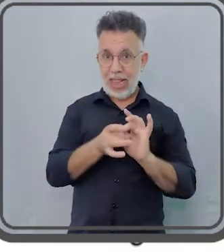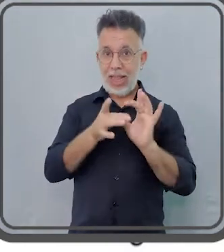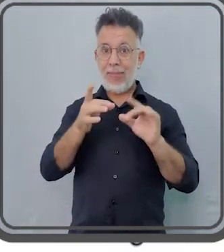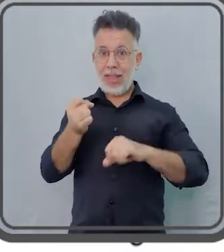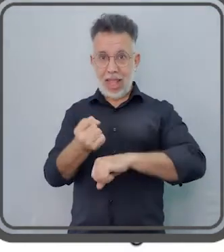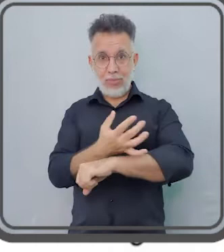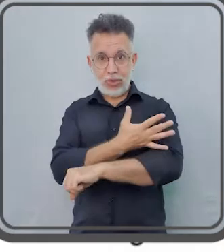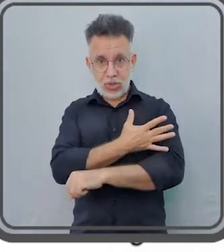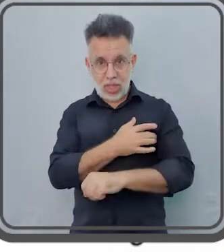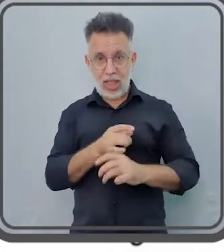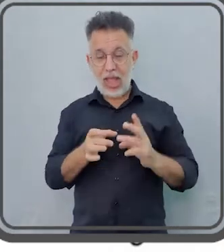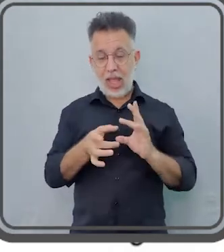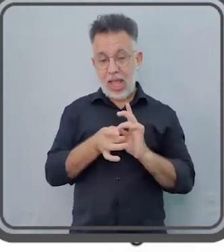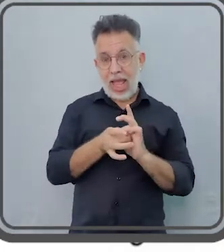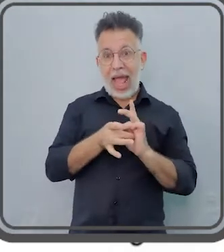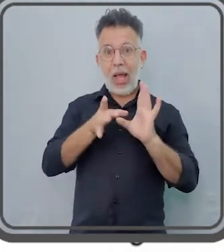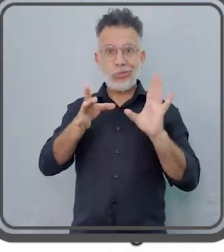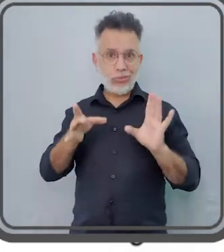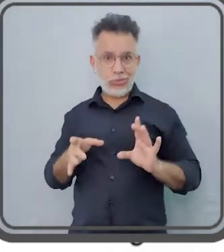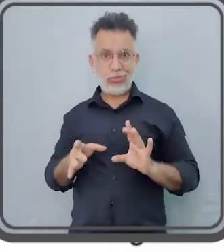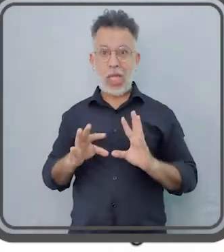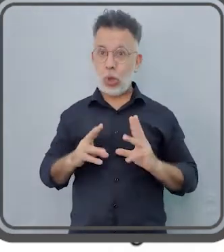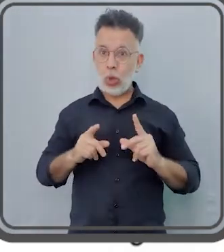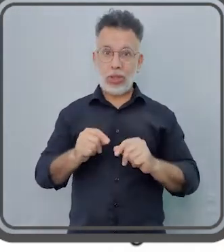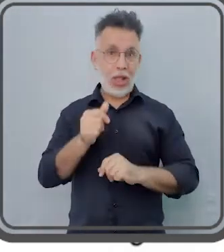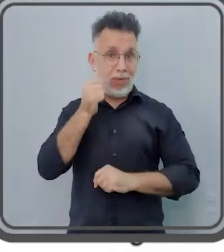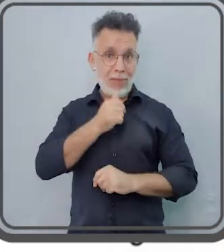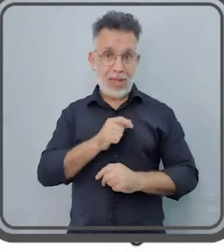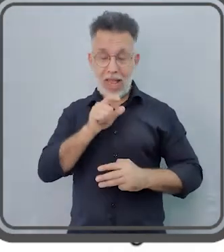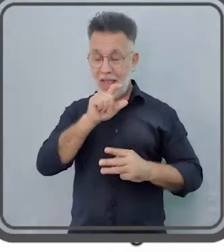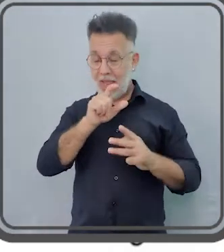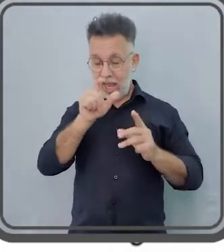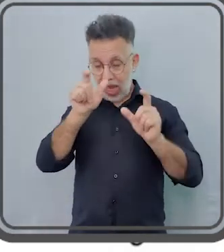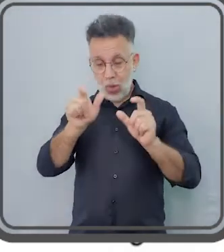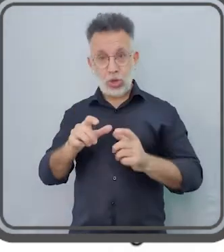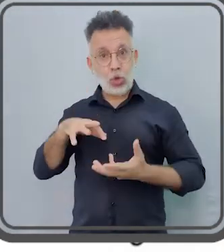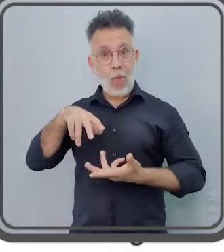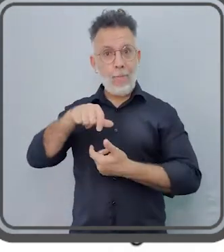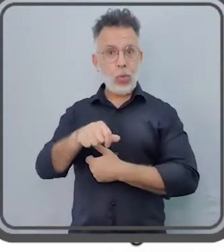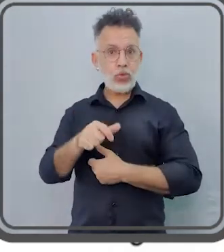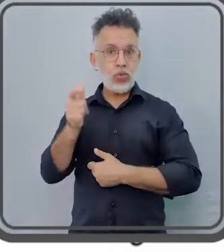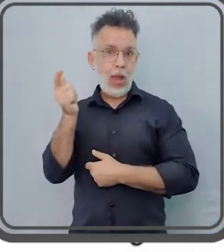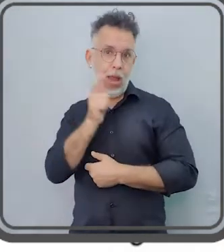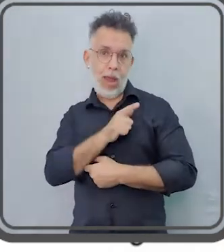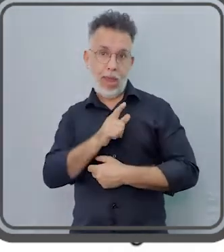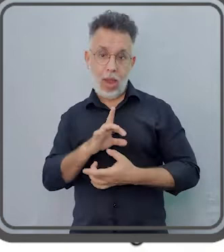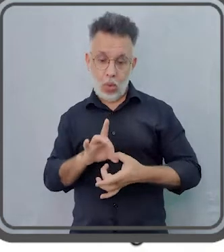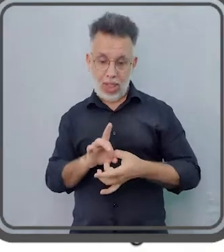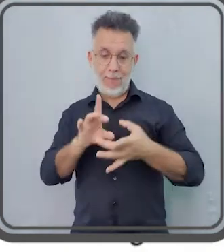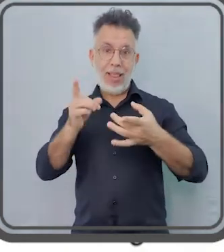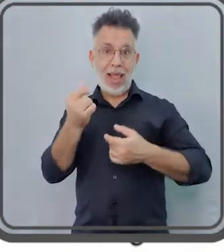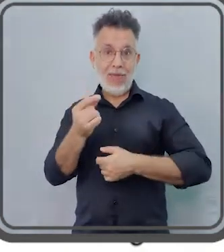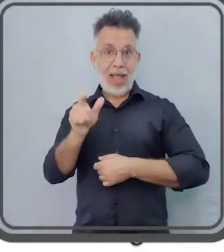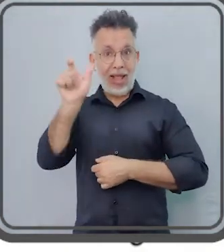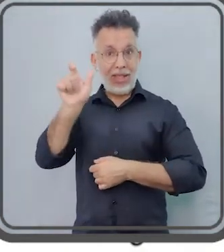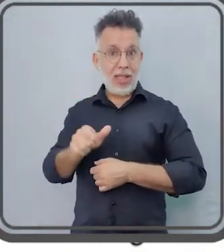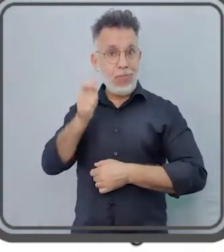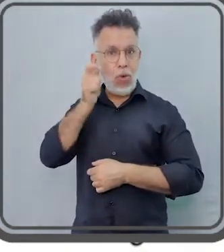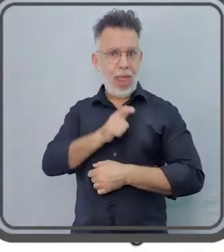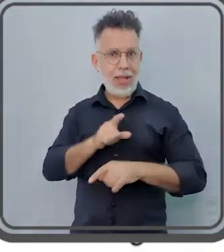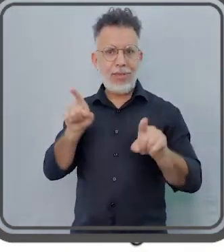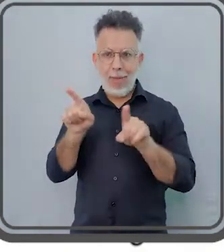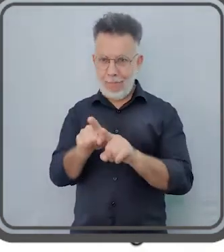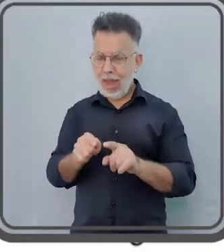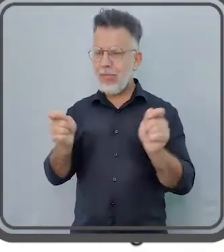autonomia plena para as mulheres. Eu acho que o mundo se beneficia com isso. Com liberdade financeira, essas mulheres, elas também têm a capacidade